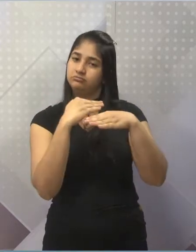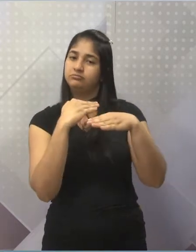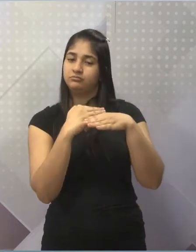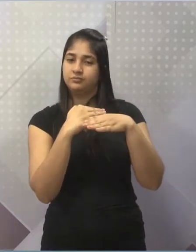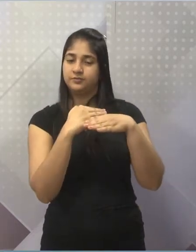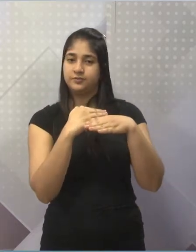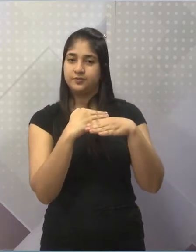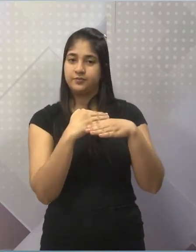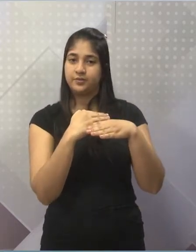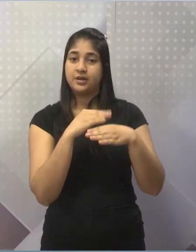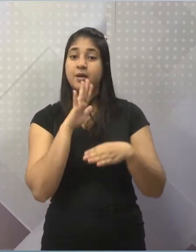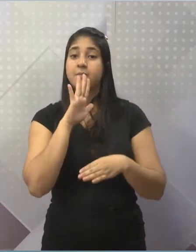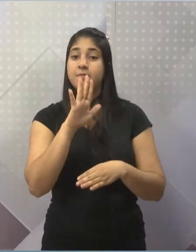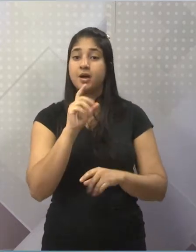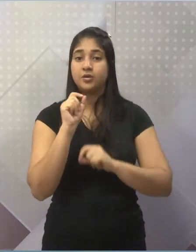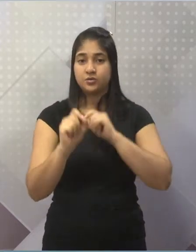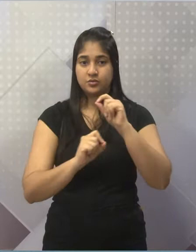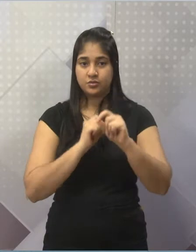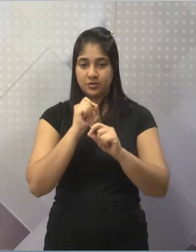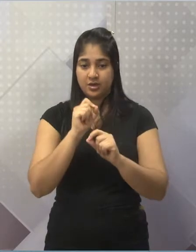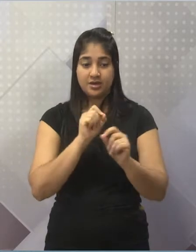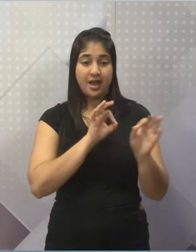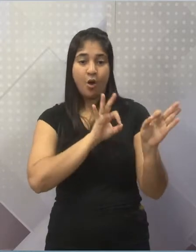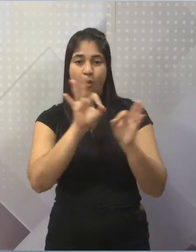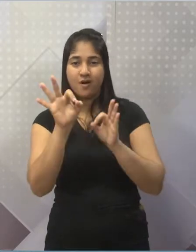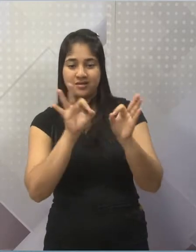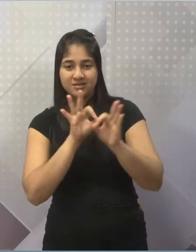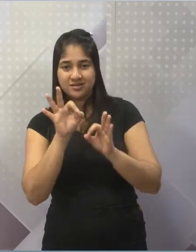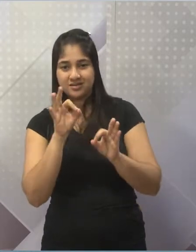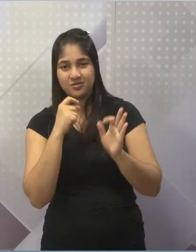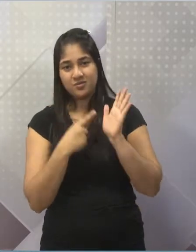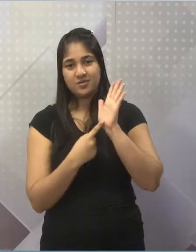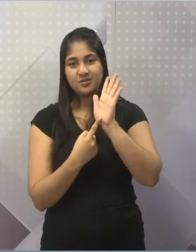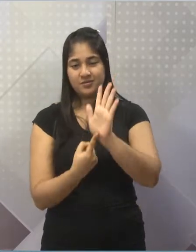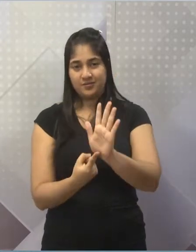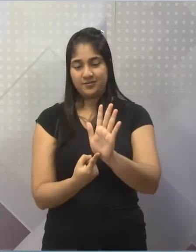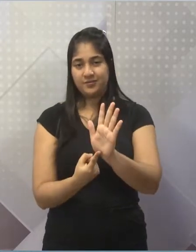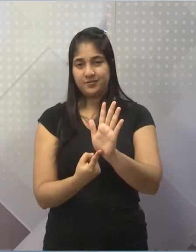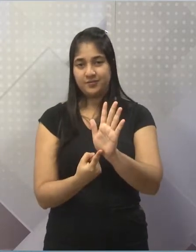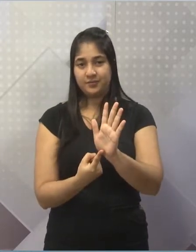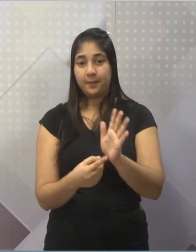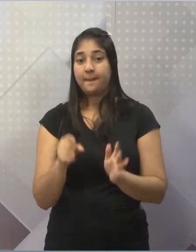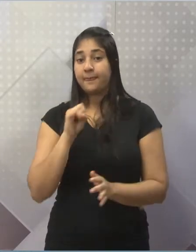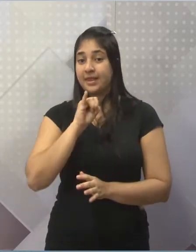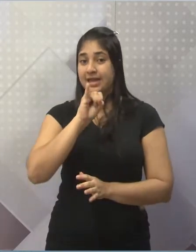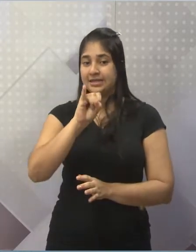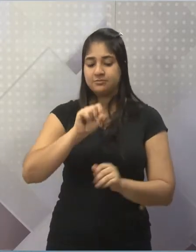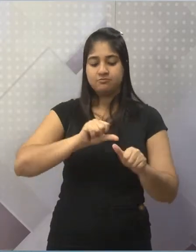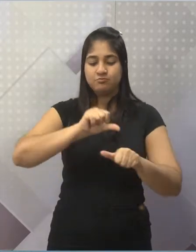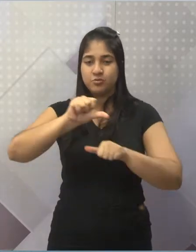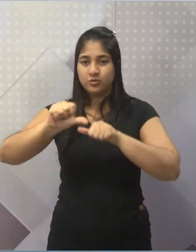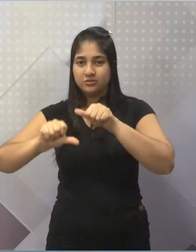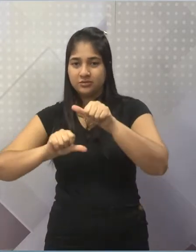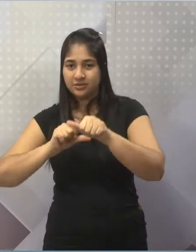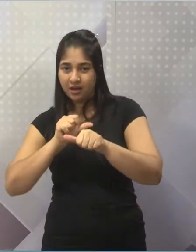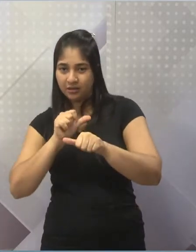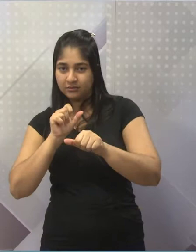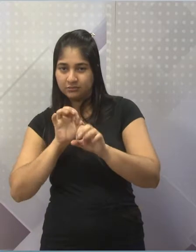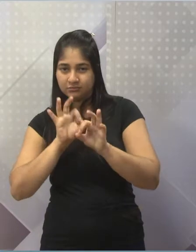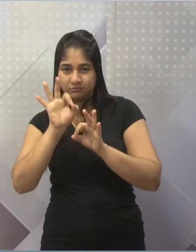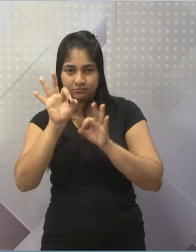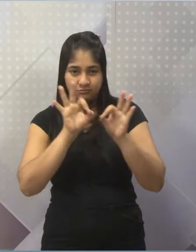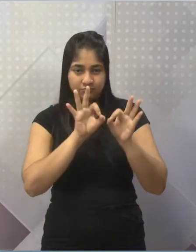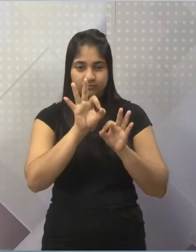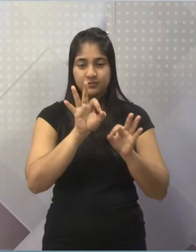proporcionais. Mas são proporcionais nessa ordem que eu coloquei, certo? Se vocês alterarem a ordem,